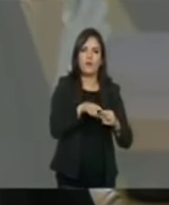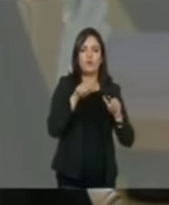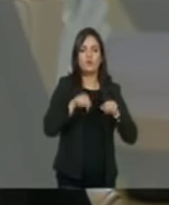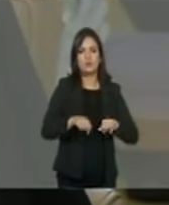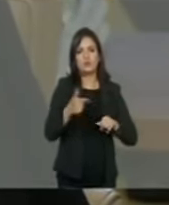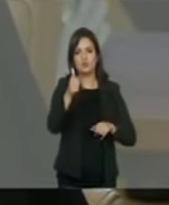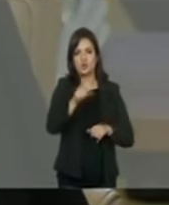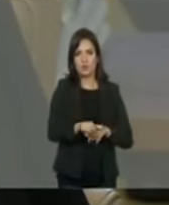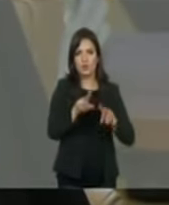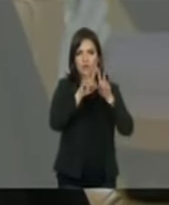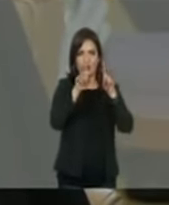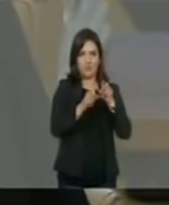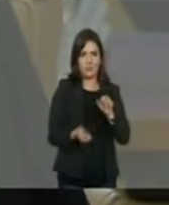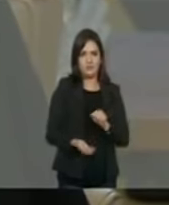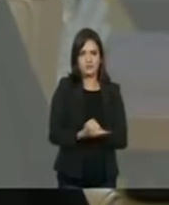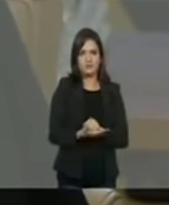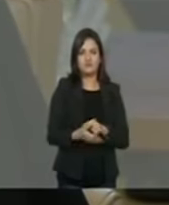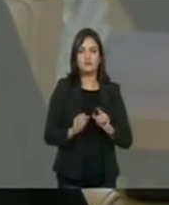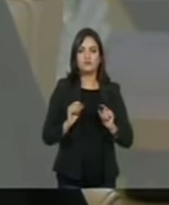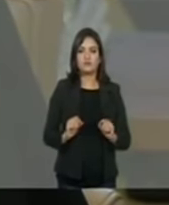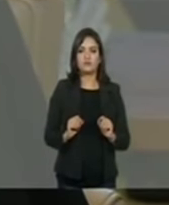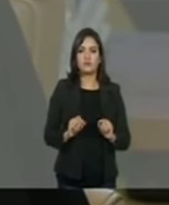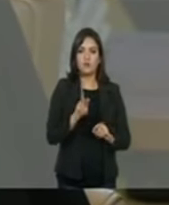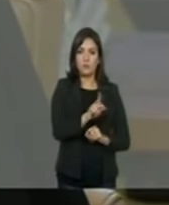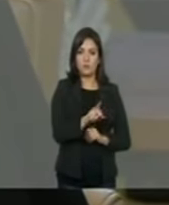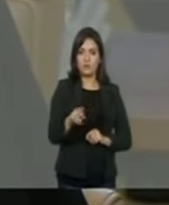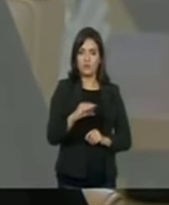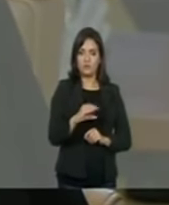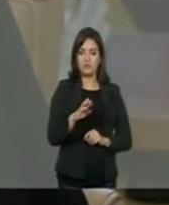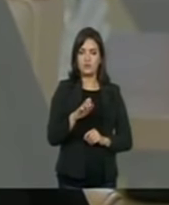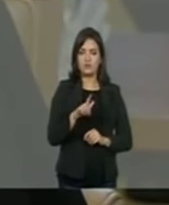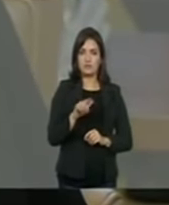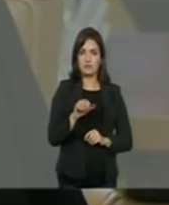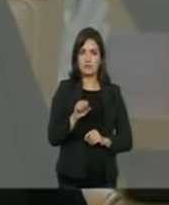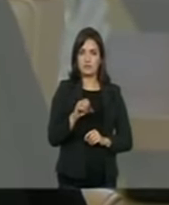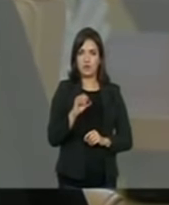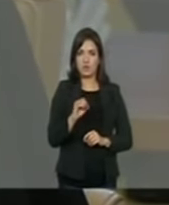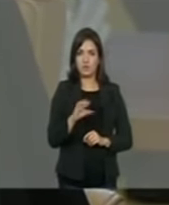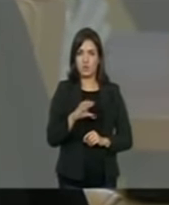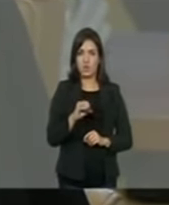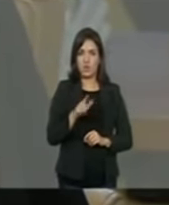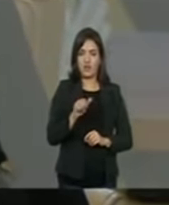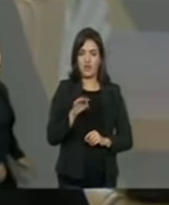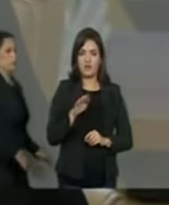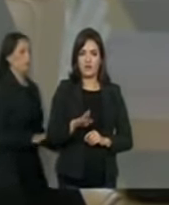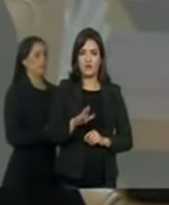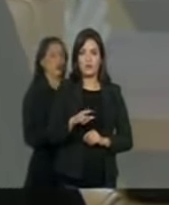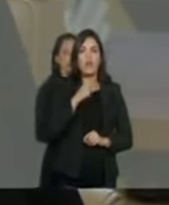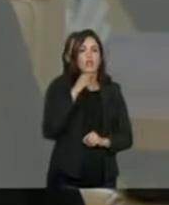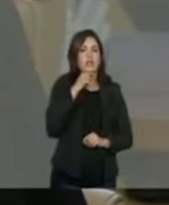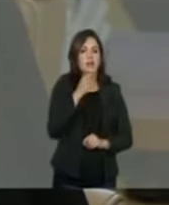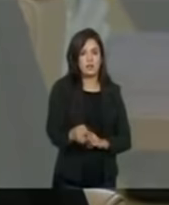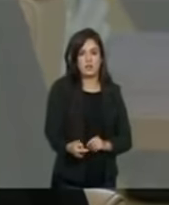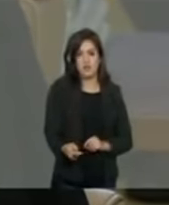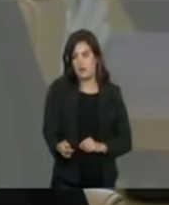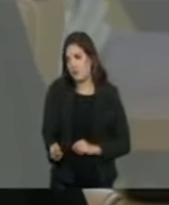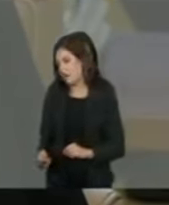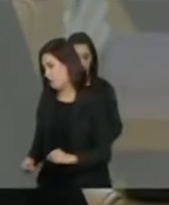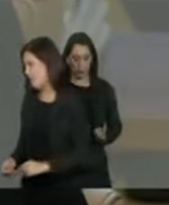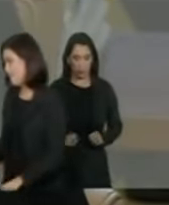corretíssimo advertência do eminente professor celso lafer para quem nenhum cidadão nenhum cidadão